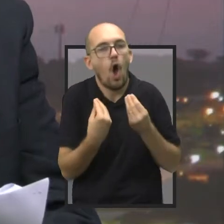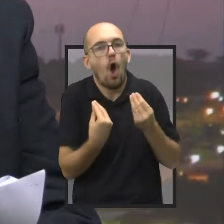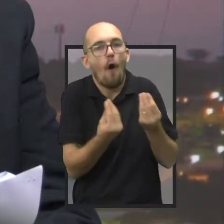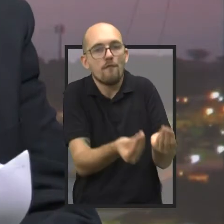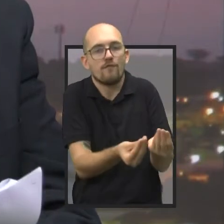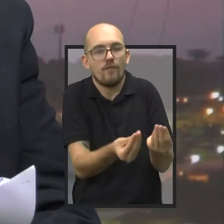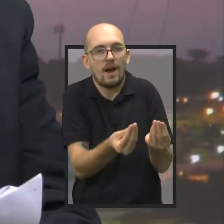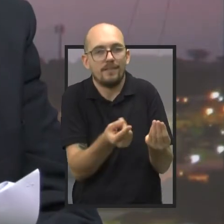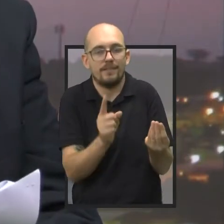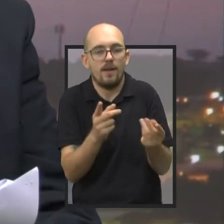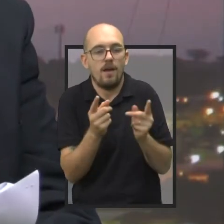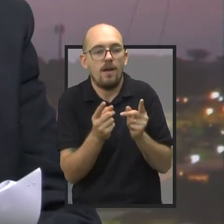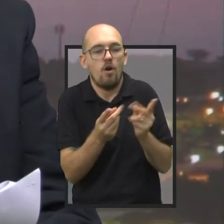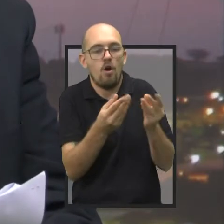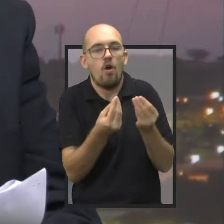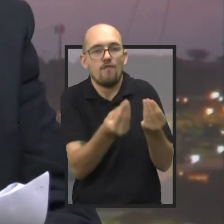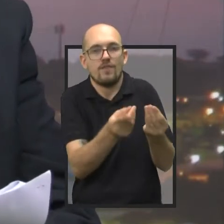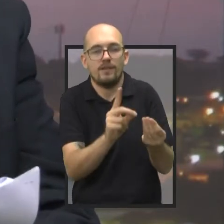problema